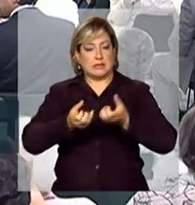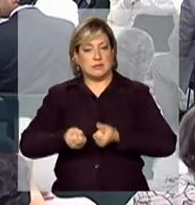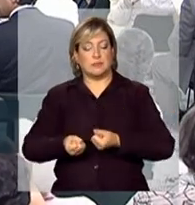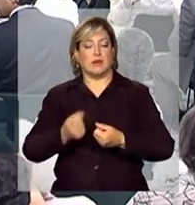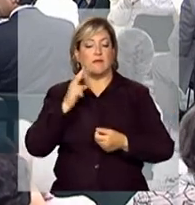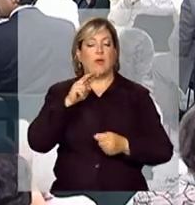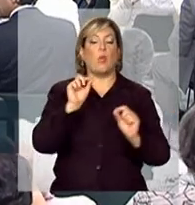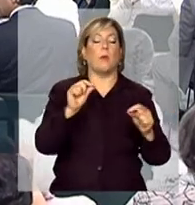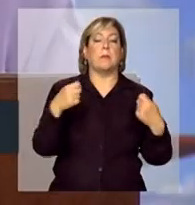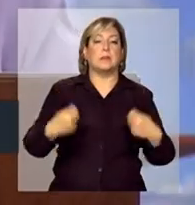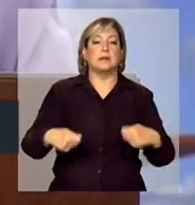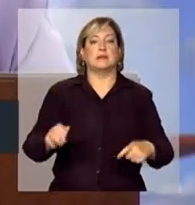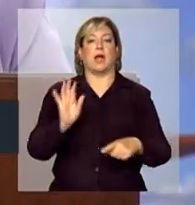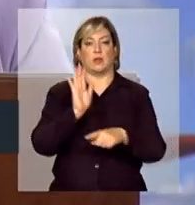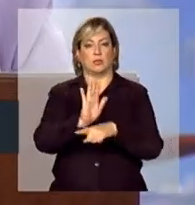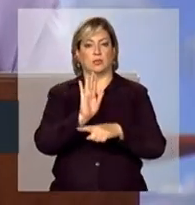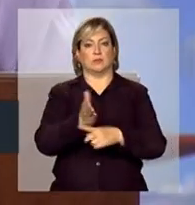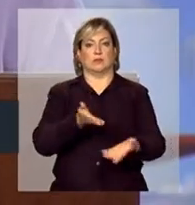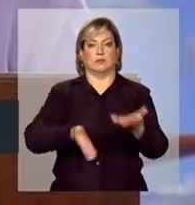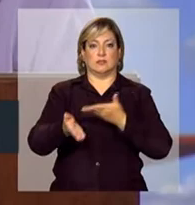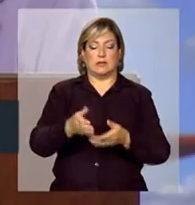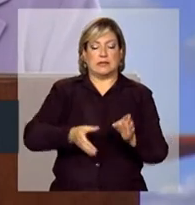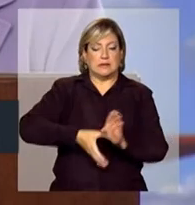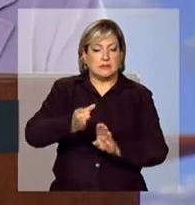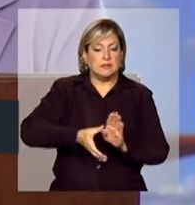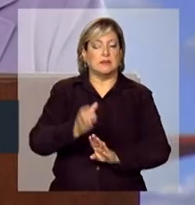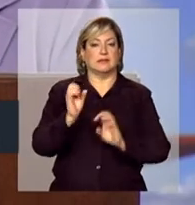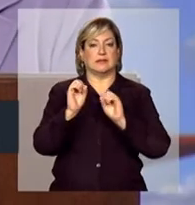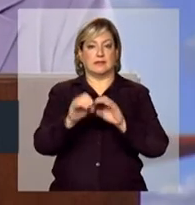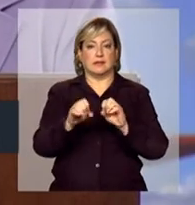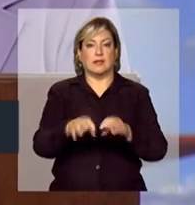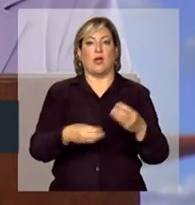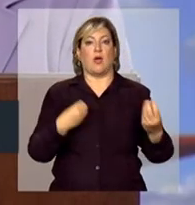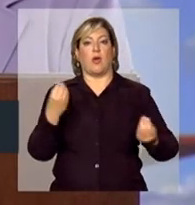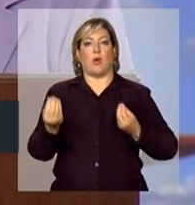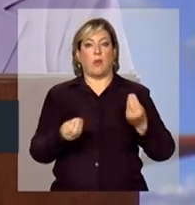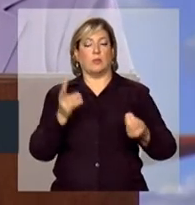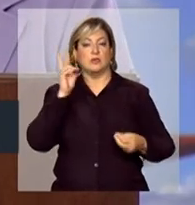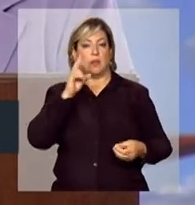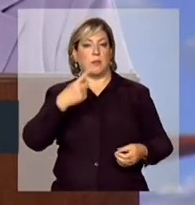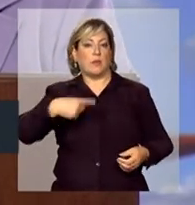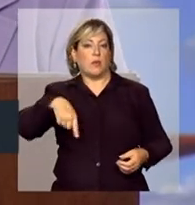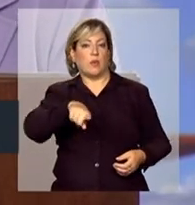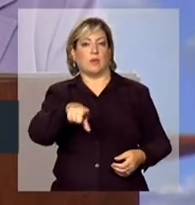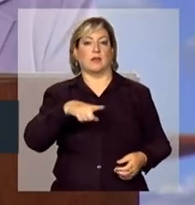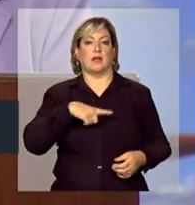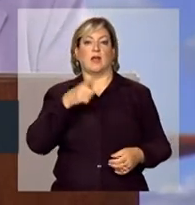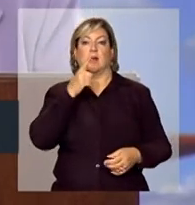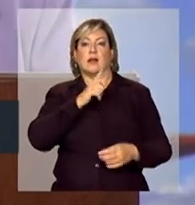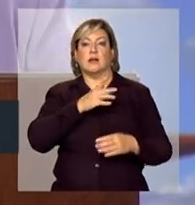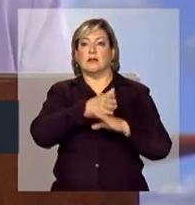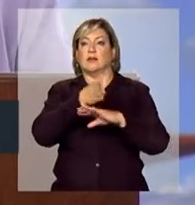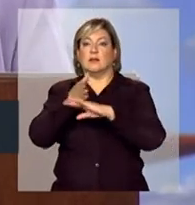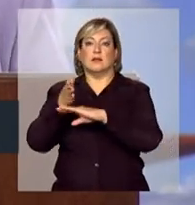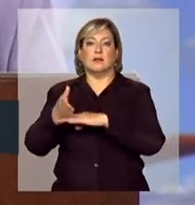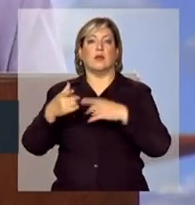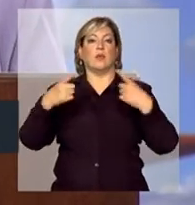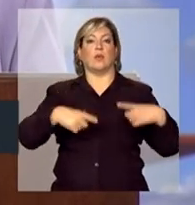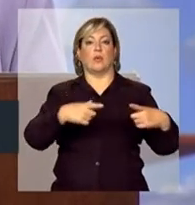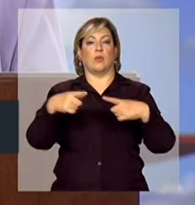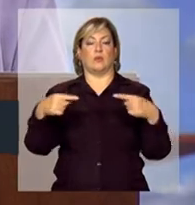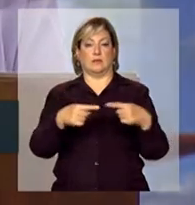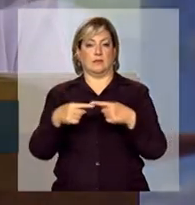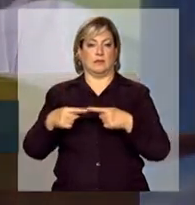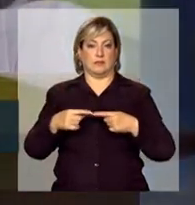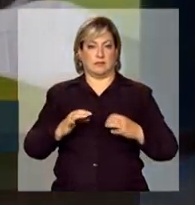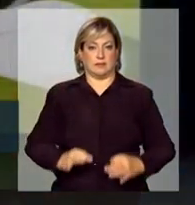suas necessidades e orientá-las sobre os serviços e o acesso e encaminhamentos